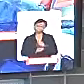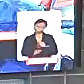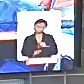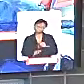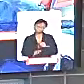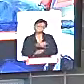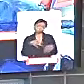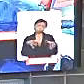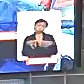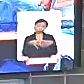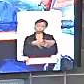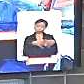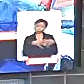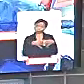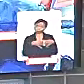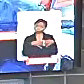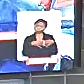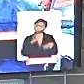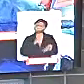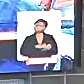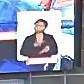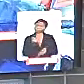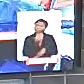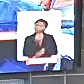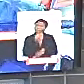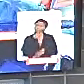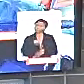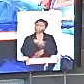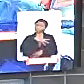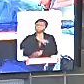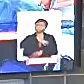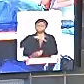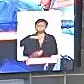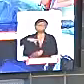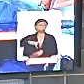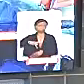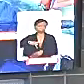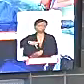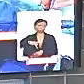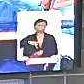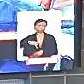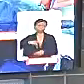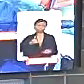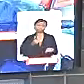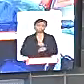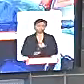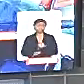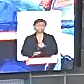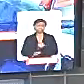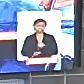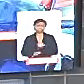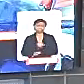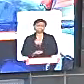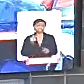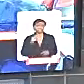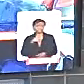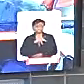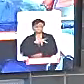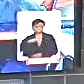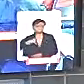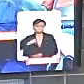um dos mais importantes que é o ministério público que é um órgão que fala faça cumpra é lei e tem que ser